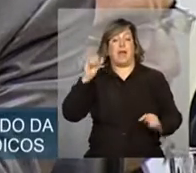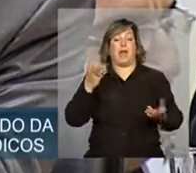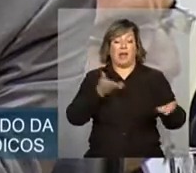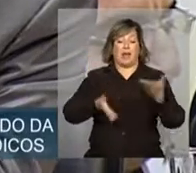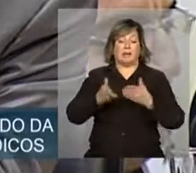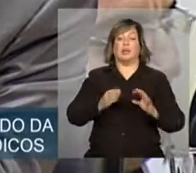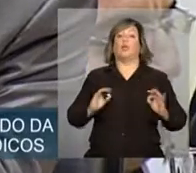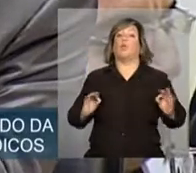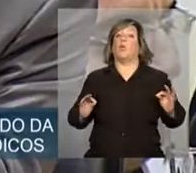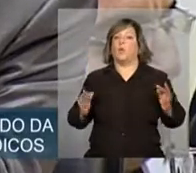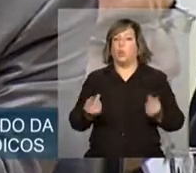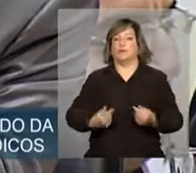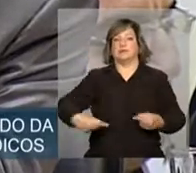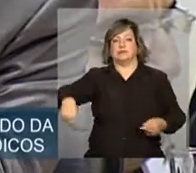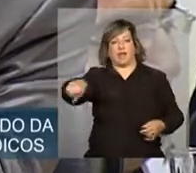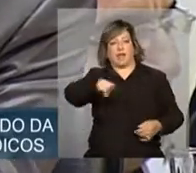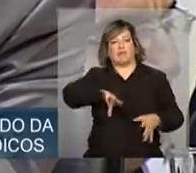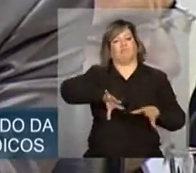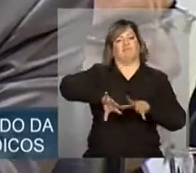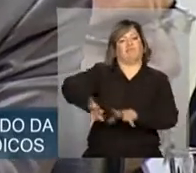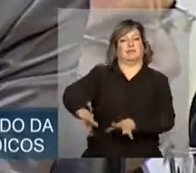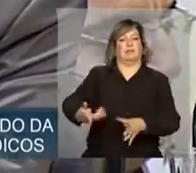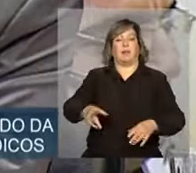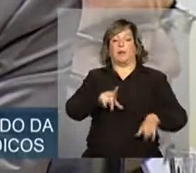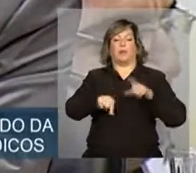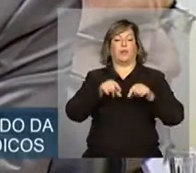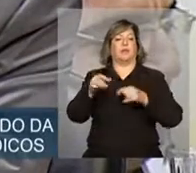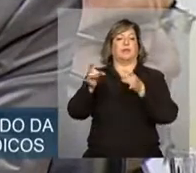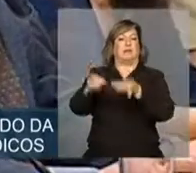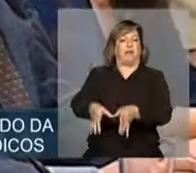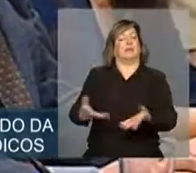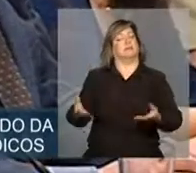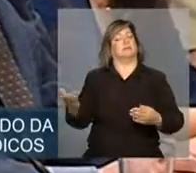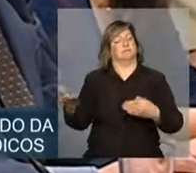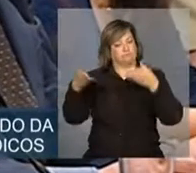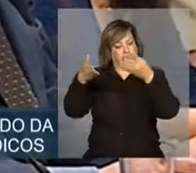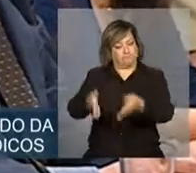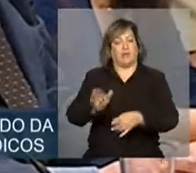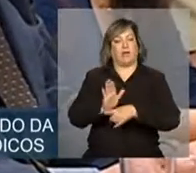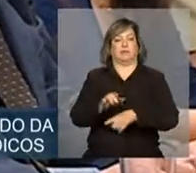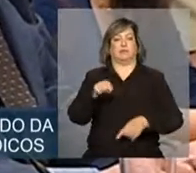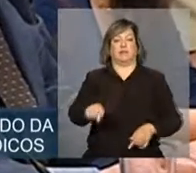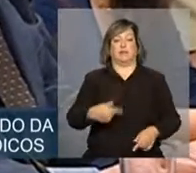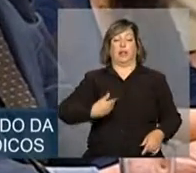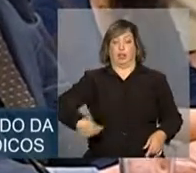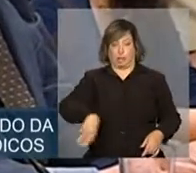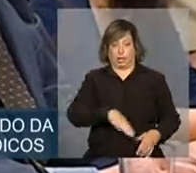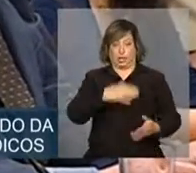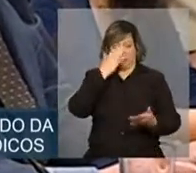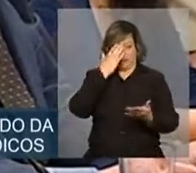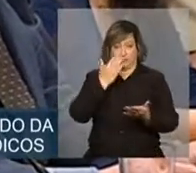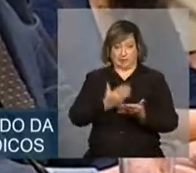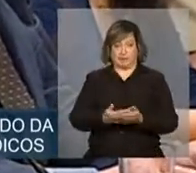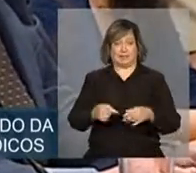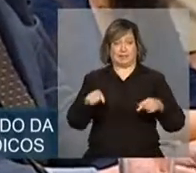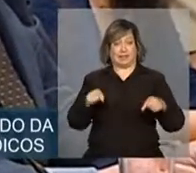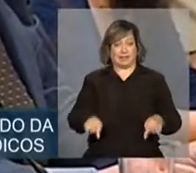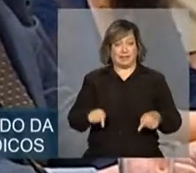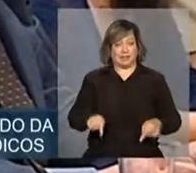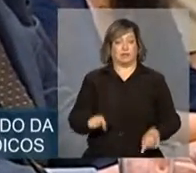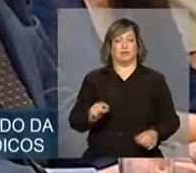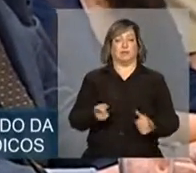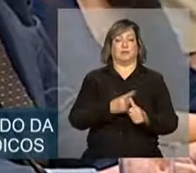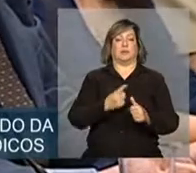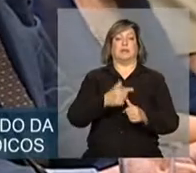que seja atendidos os municípios que teve menor opção pelos médicos individualmente Nós acreditamos que essa tendência dos